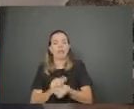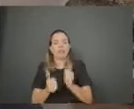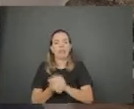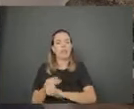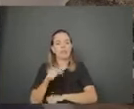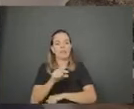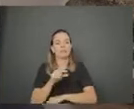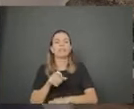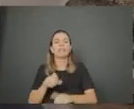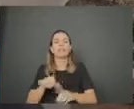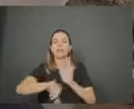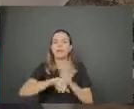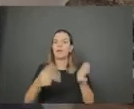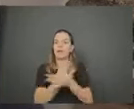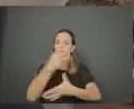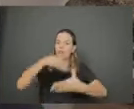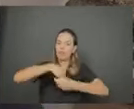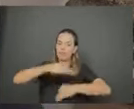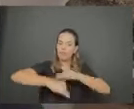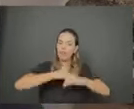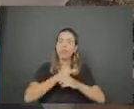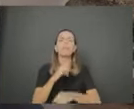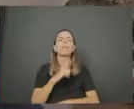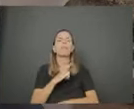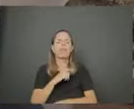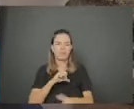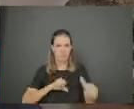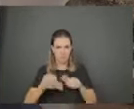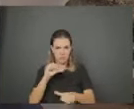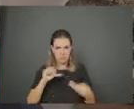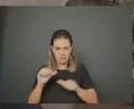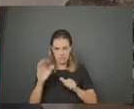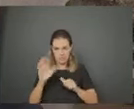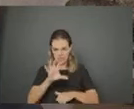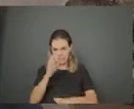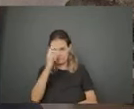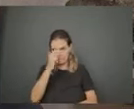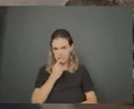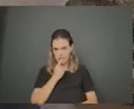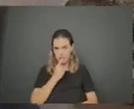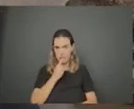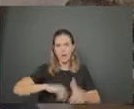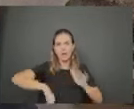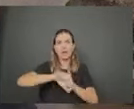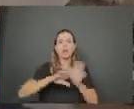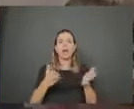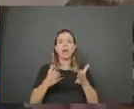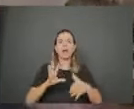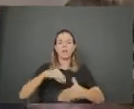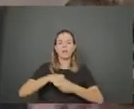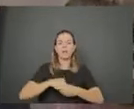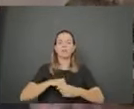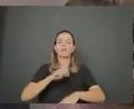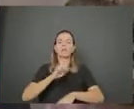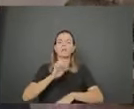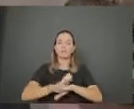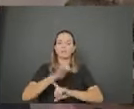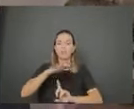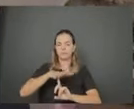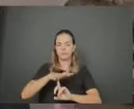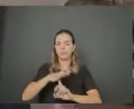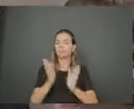entre outros, e se existe uma mudança deste perfil do crime que é gerado dentro do Estado do Paraná. E, mais uma vez, parabéns à Polícia